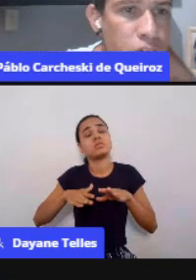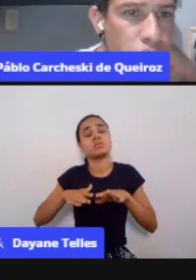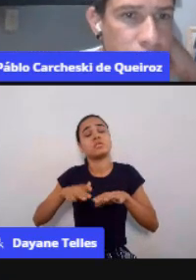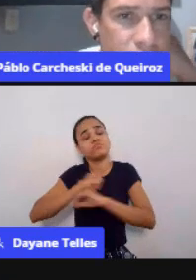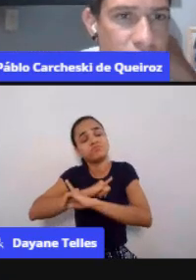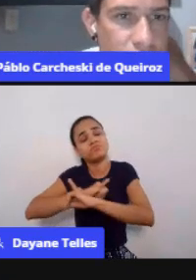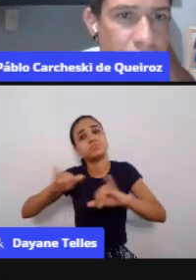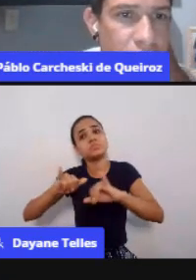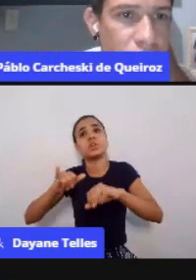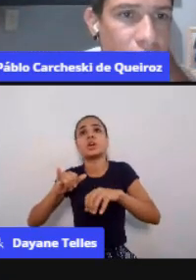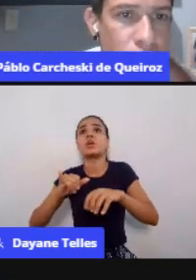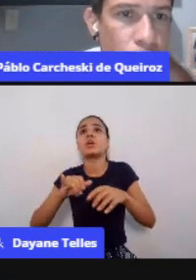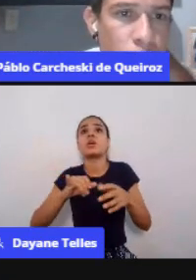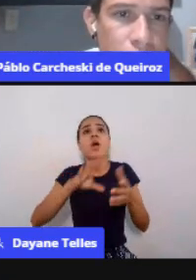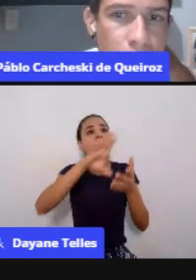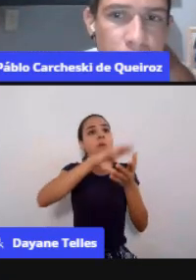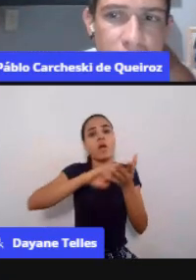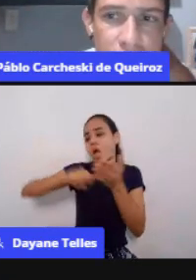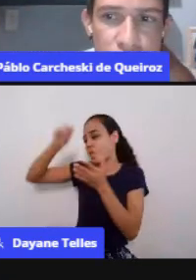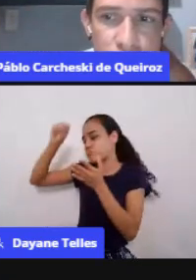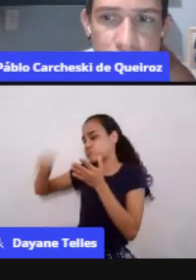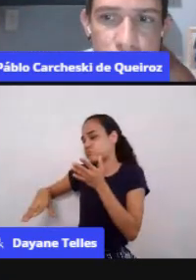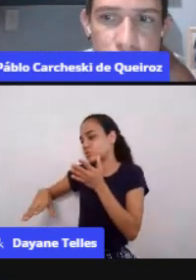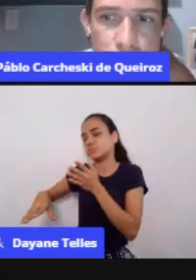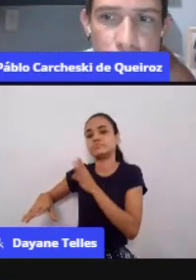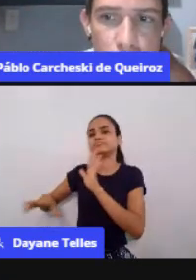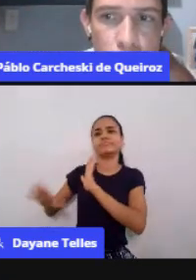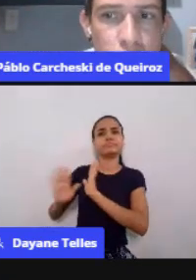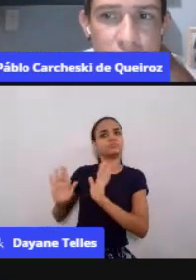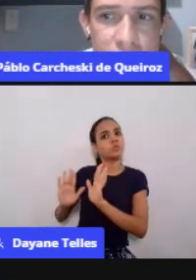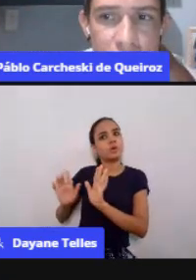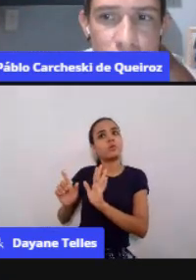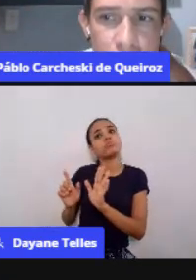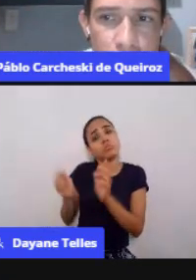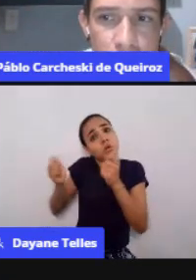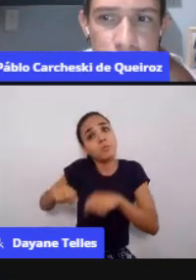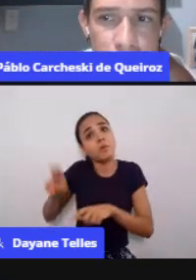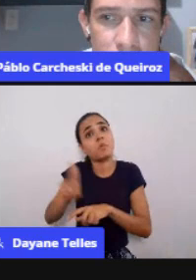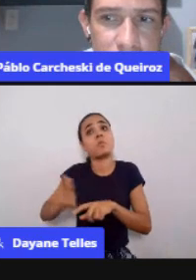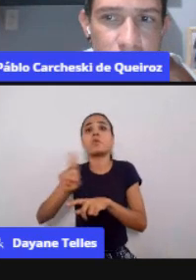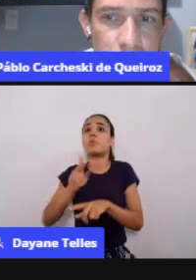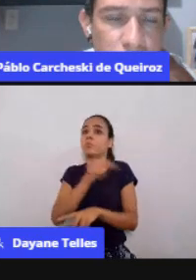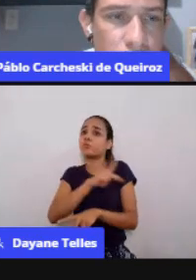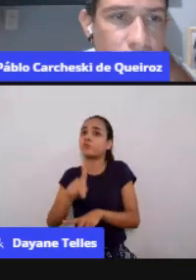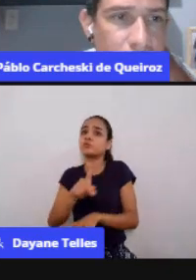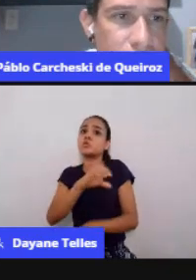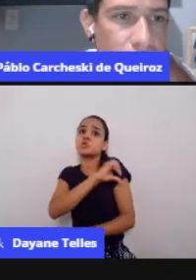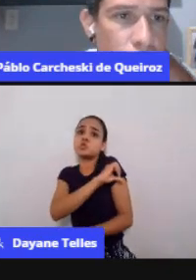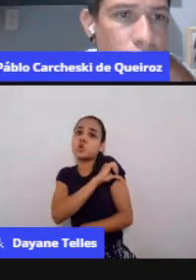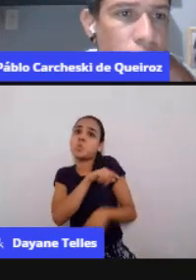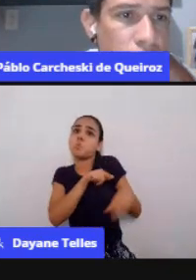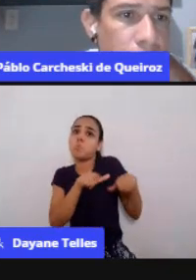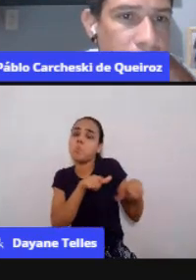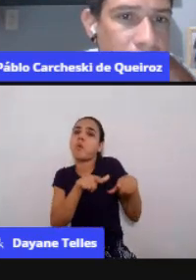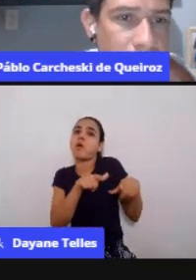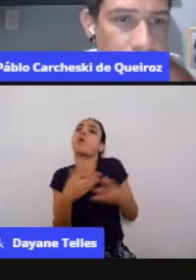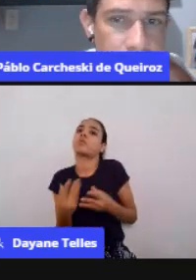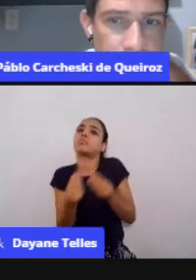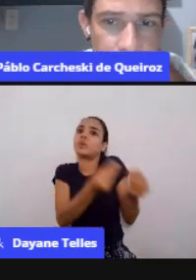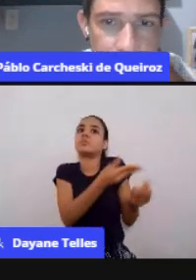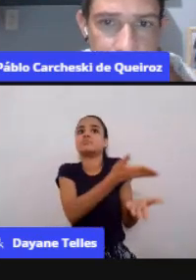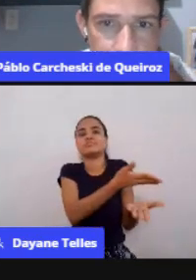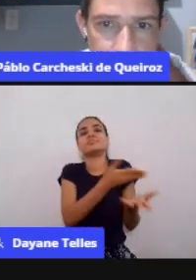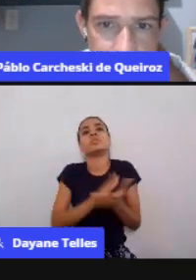por um professor que esteja trabalhando lá no nono ano, né, porque aqui a gente tem um desenho, né, pelo menos pelo desenho, pode acarretar algum erro de